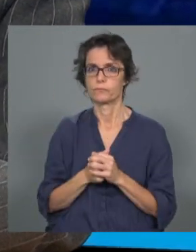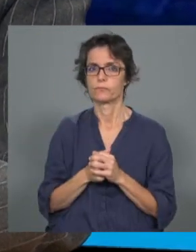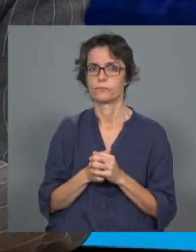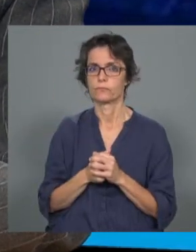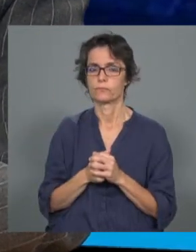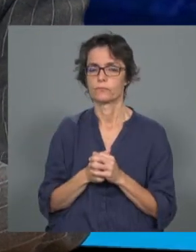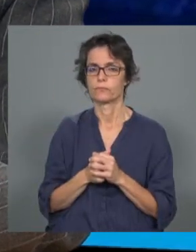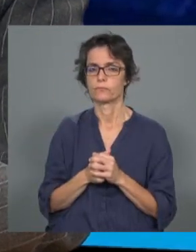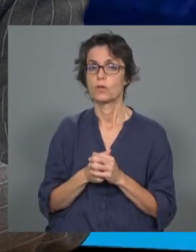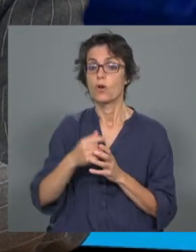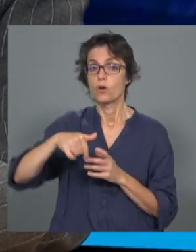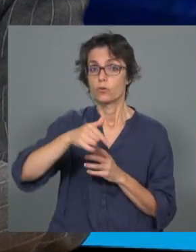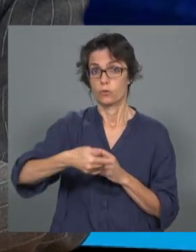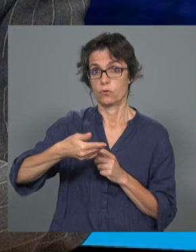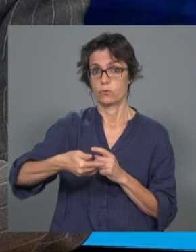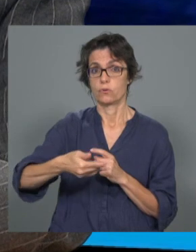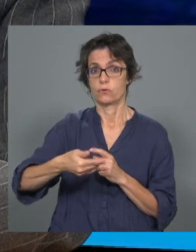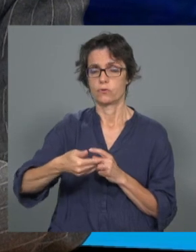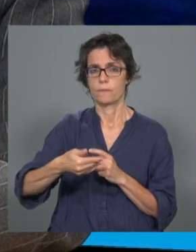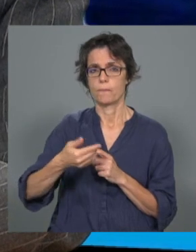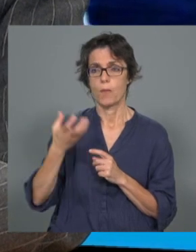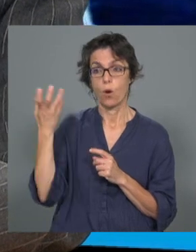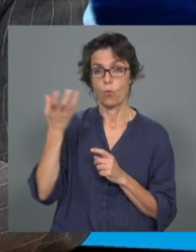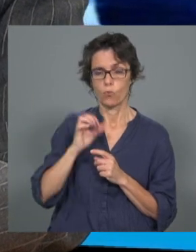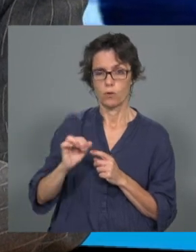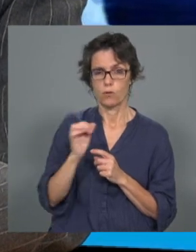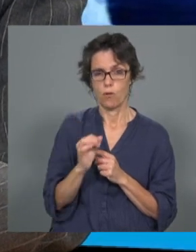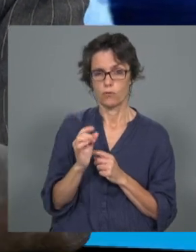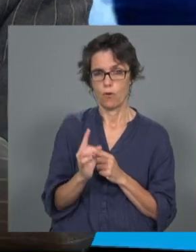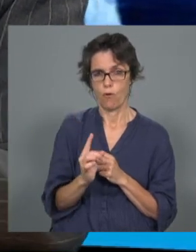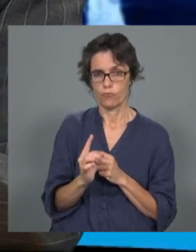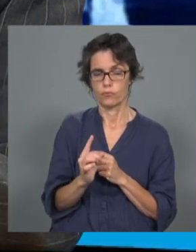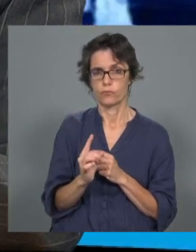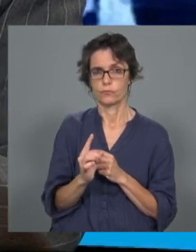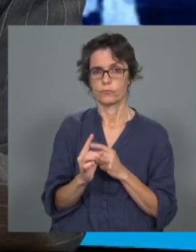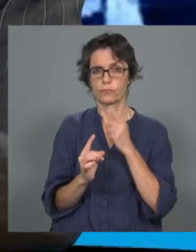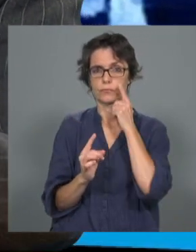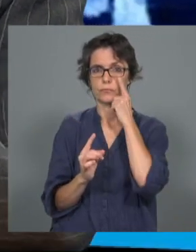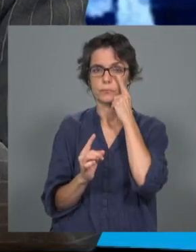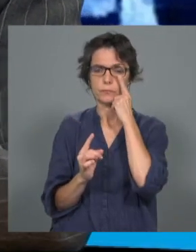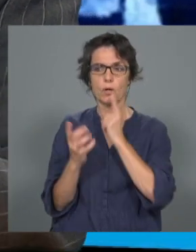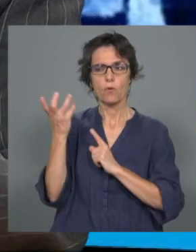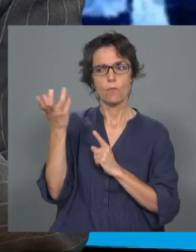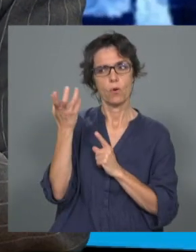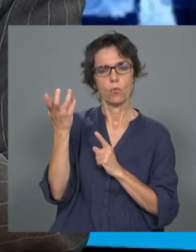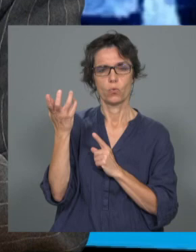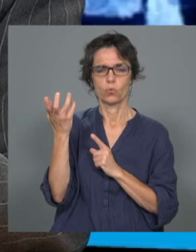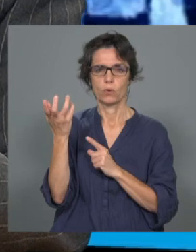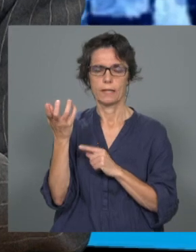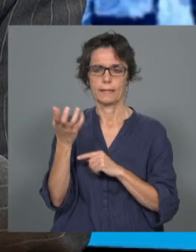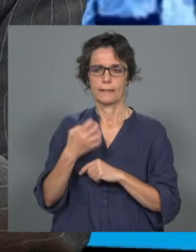Nós vivemos numa cultura que é cada vez que está extremada entre dois